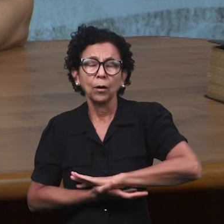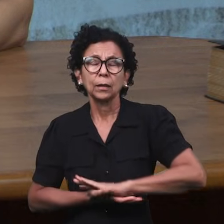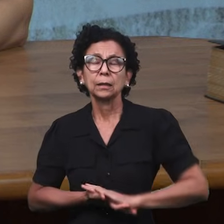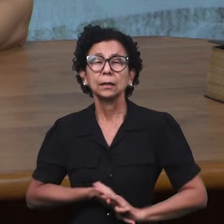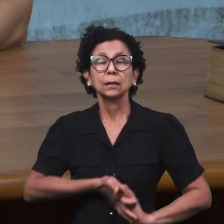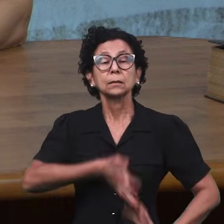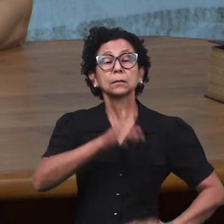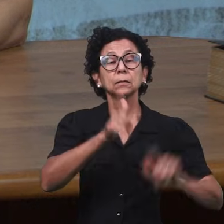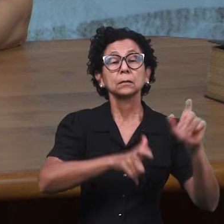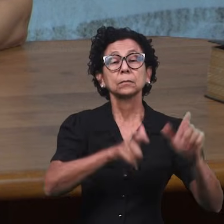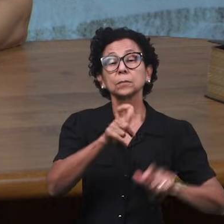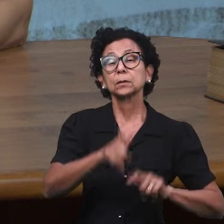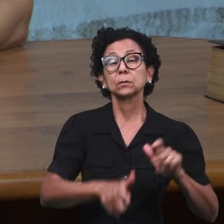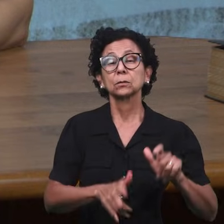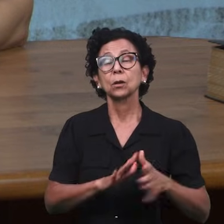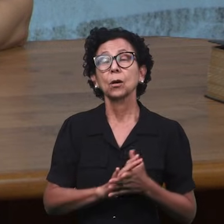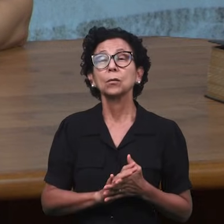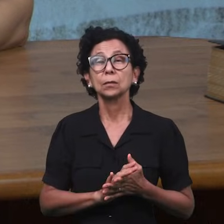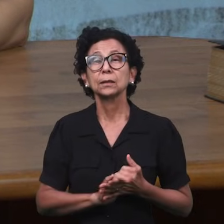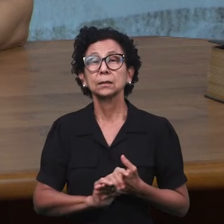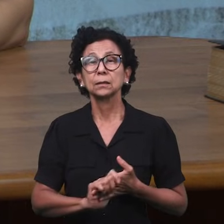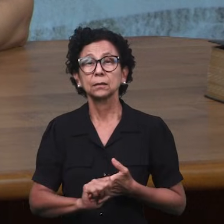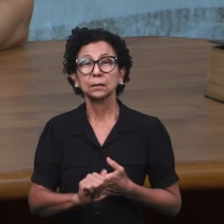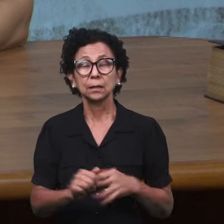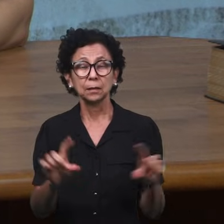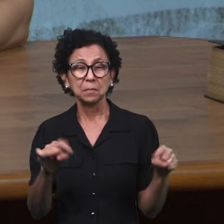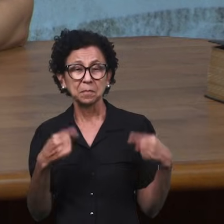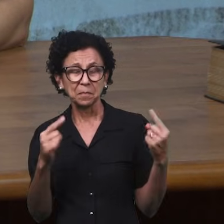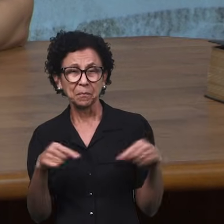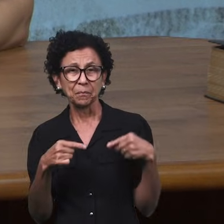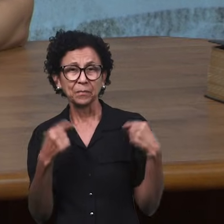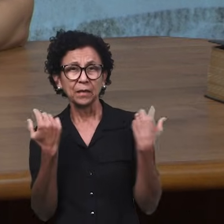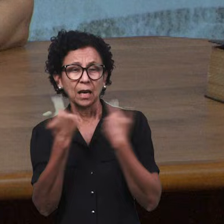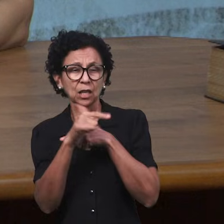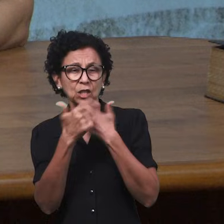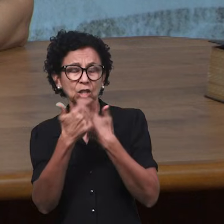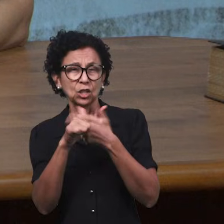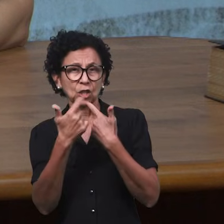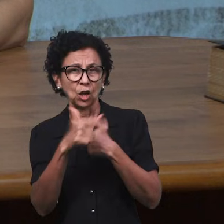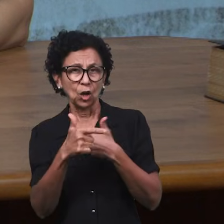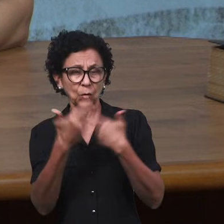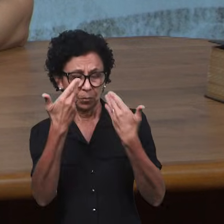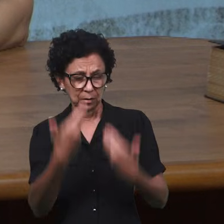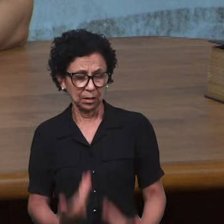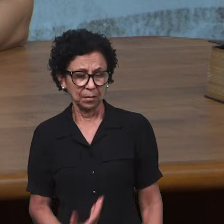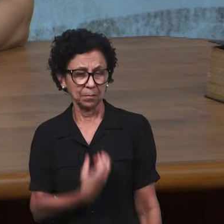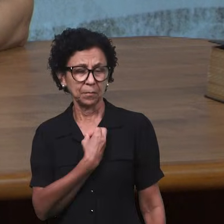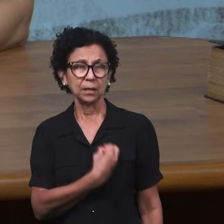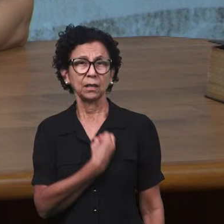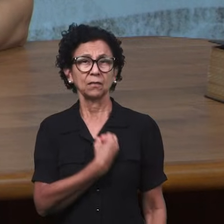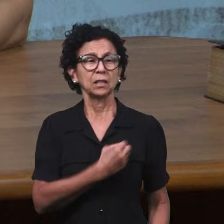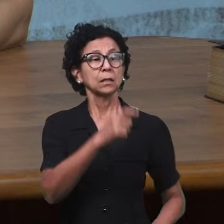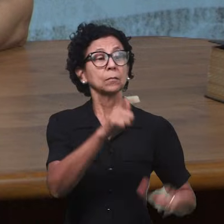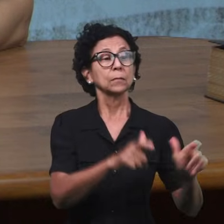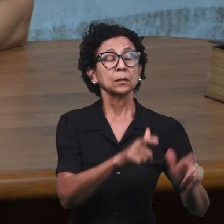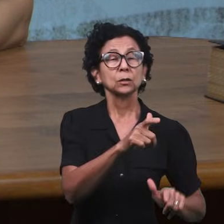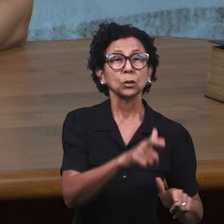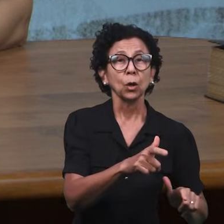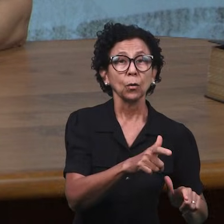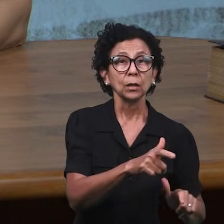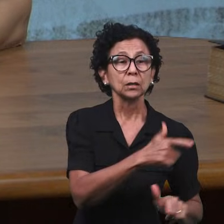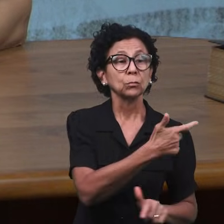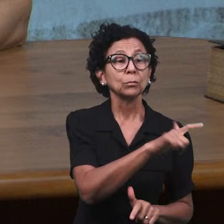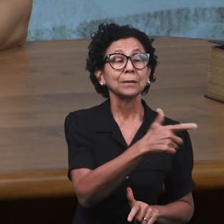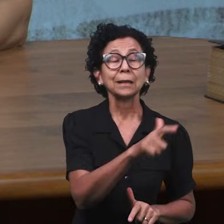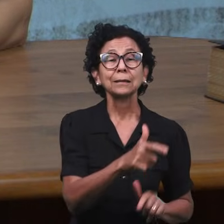Desbaratam-me o meu caminho, promovem a minha miséria, uma gente que não tem nenhum ajudador.